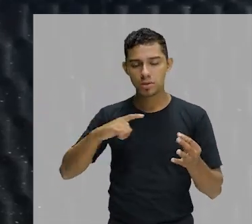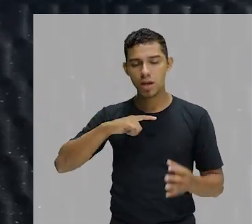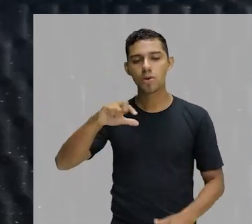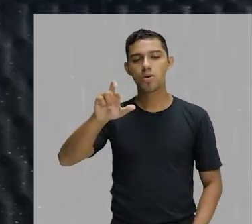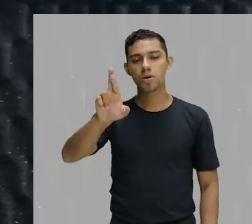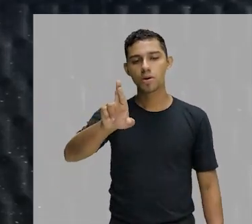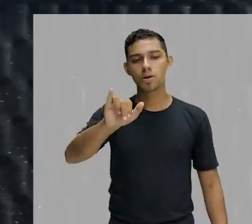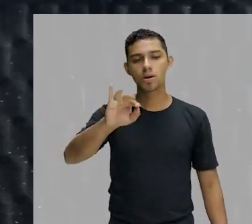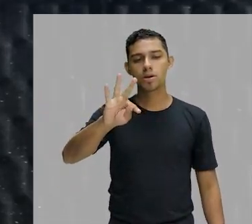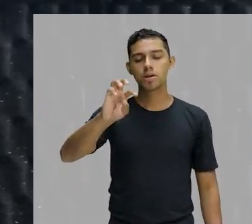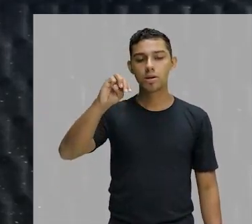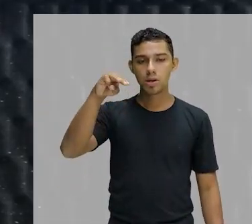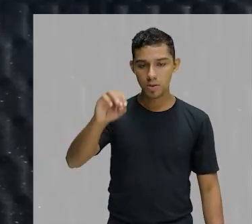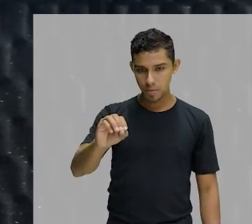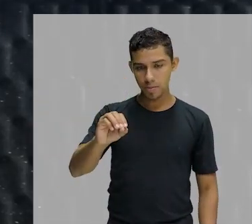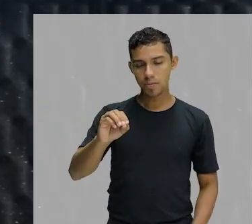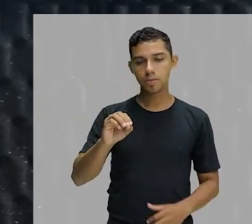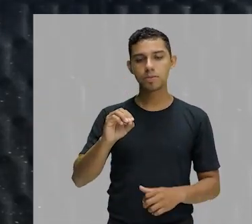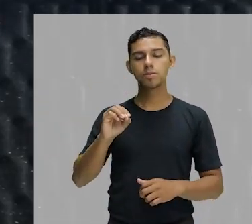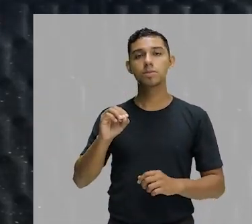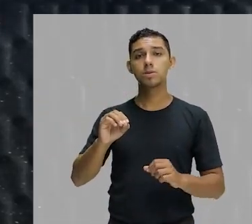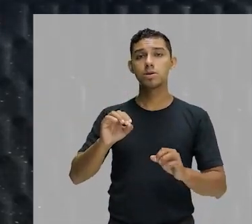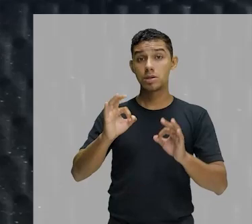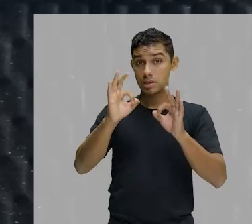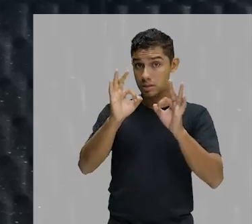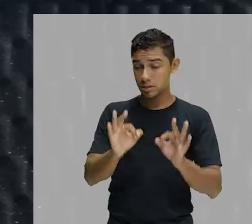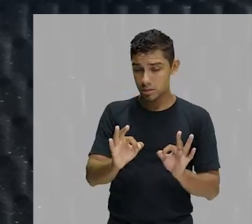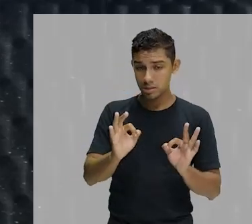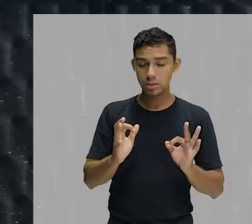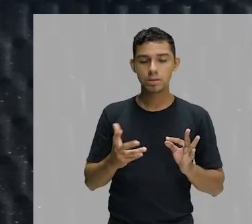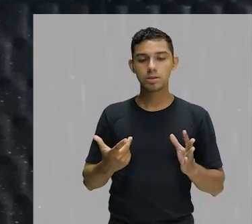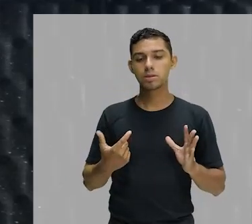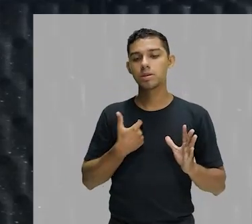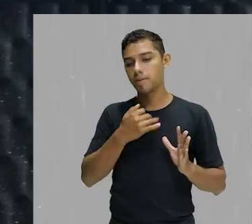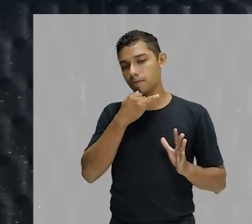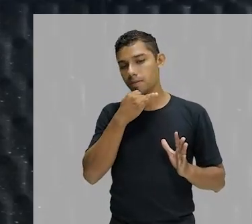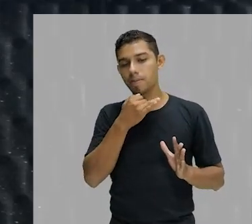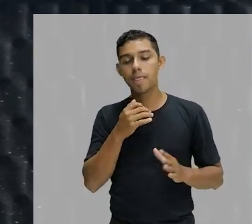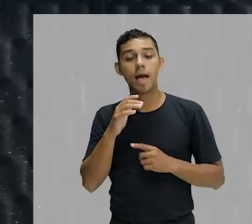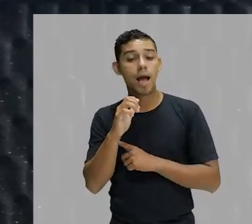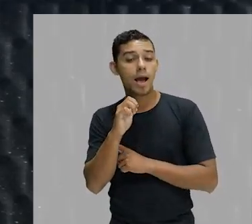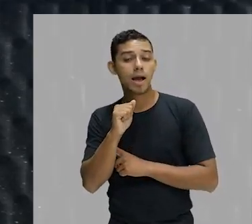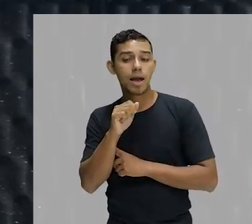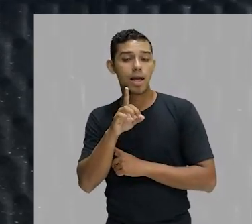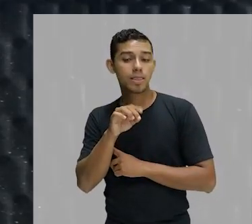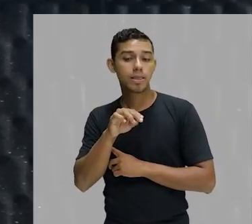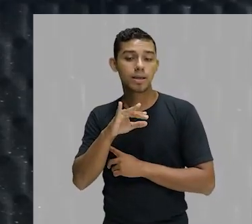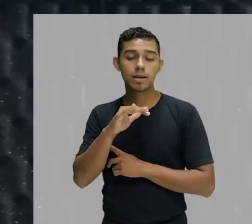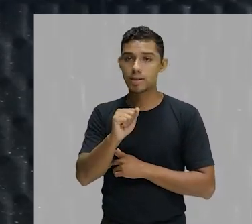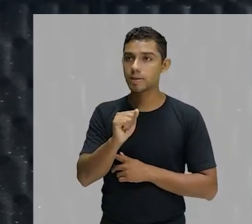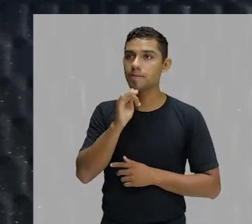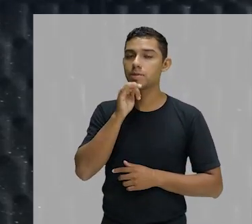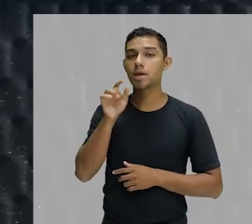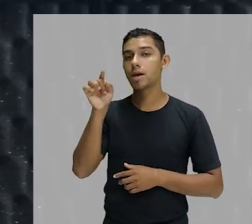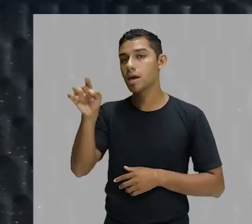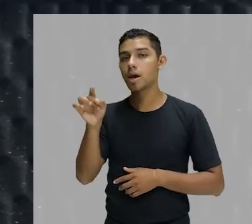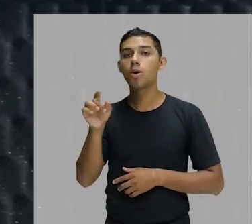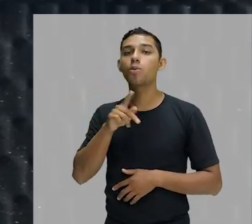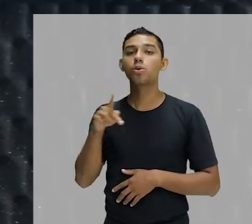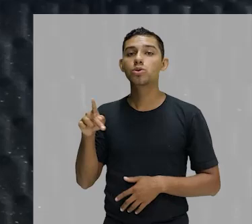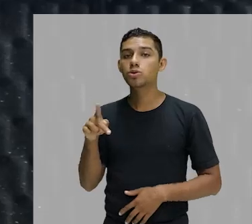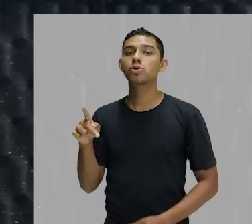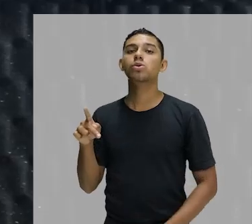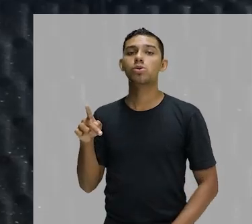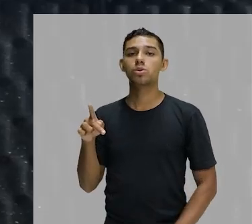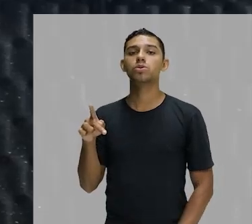O ritmo na qual alguns movimentos são realizados. A cadência. Eu, por exemplo, também já corro